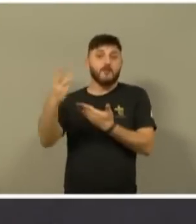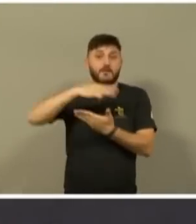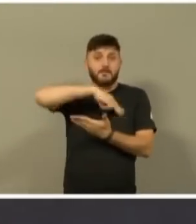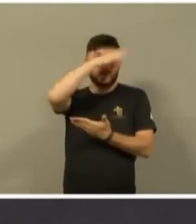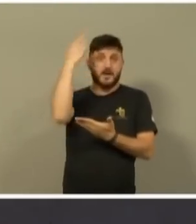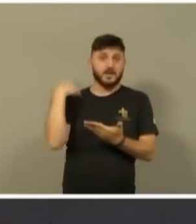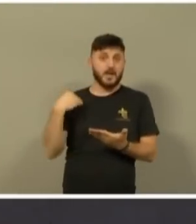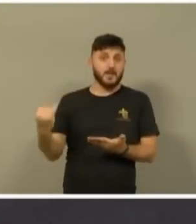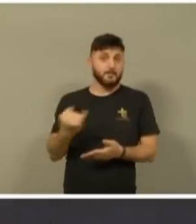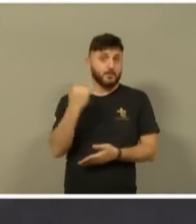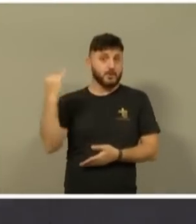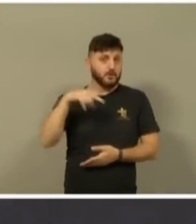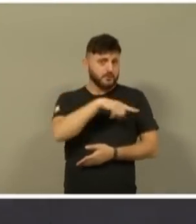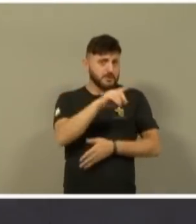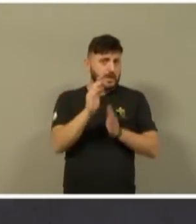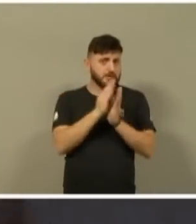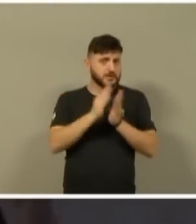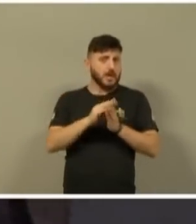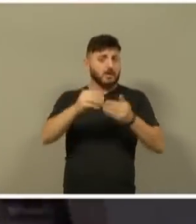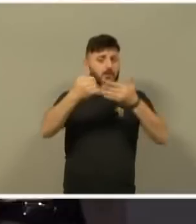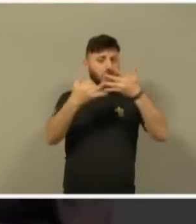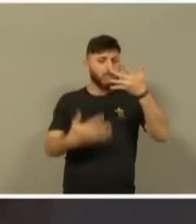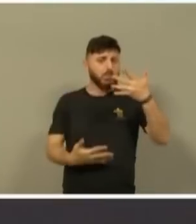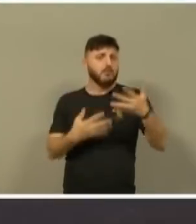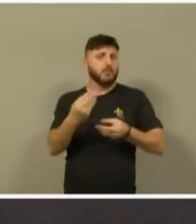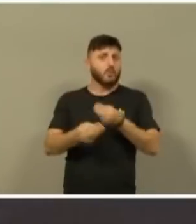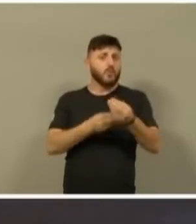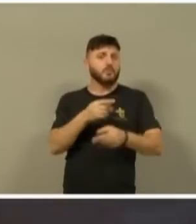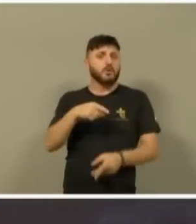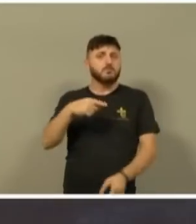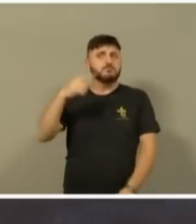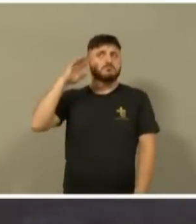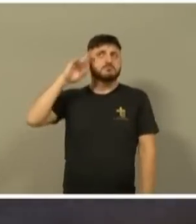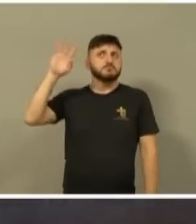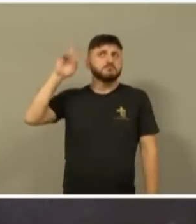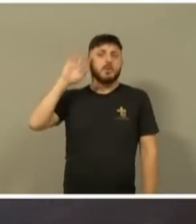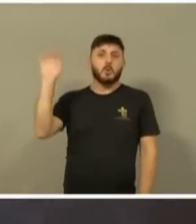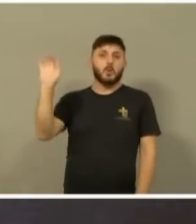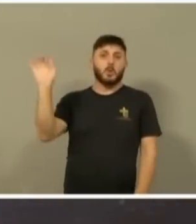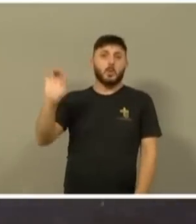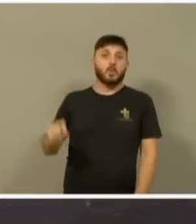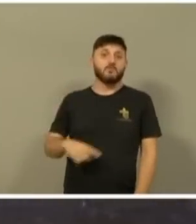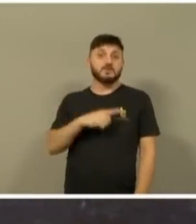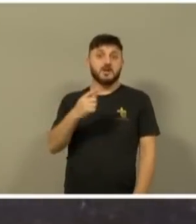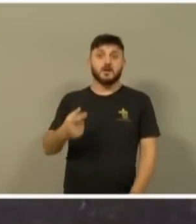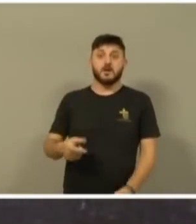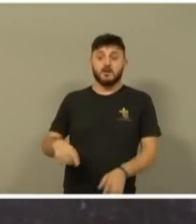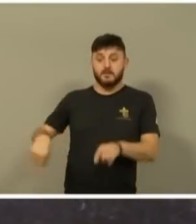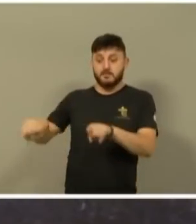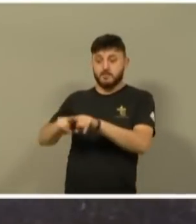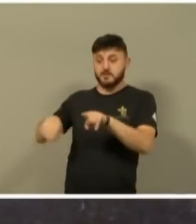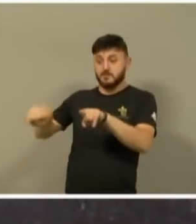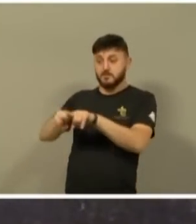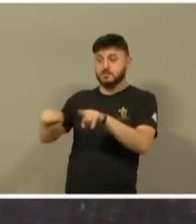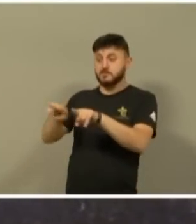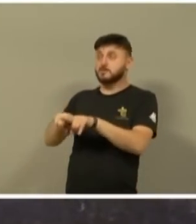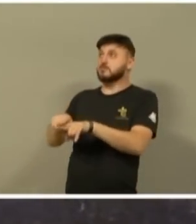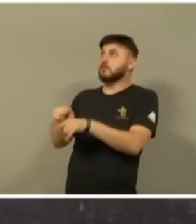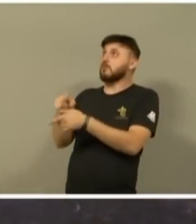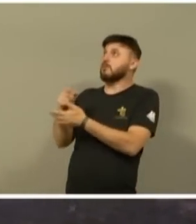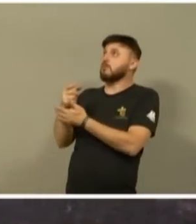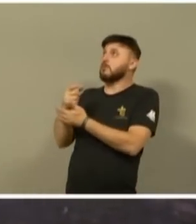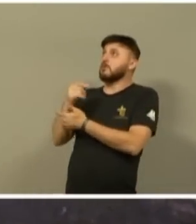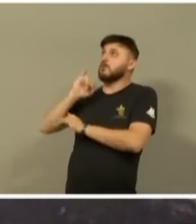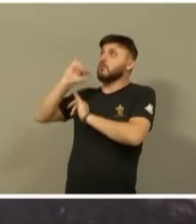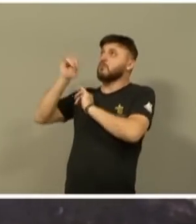tão, tão importante? Então você está na oração vocal, mas você